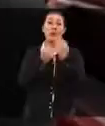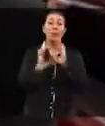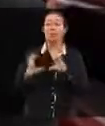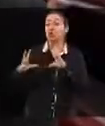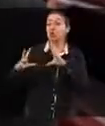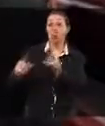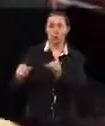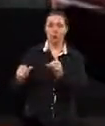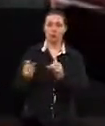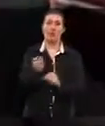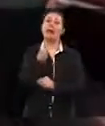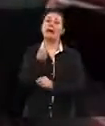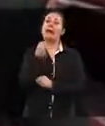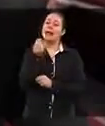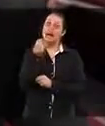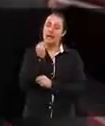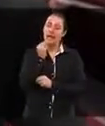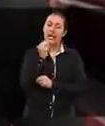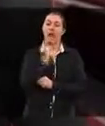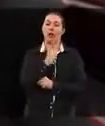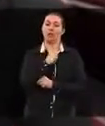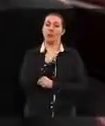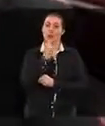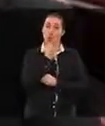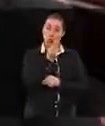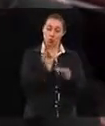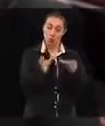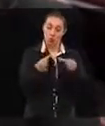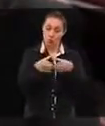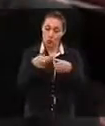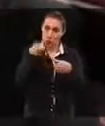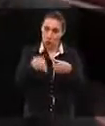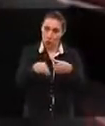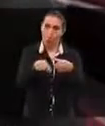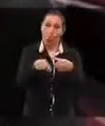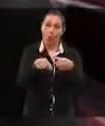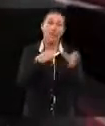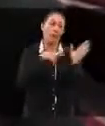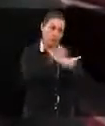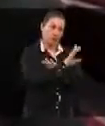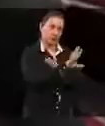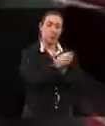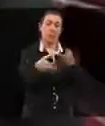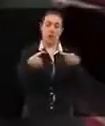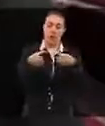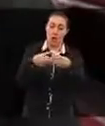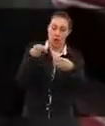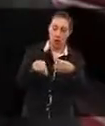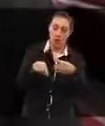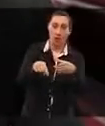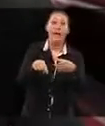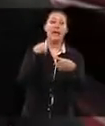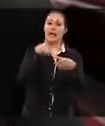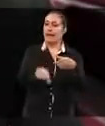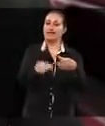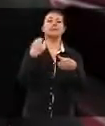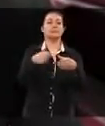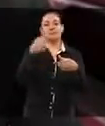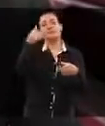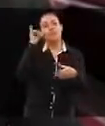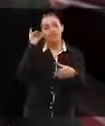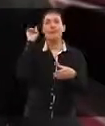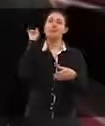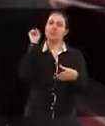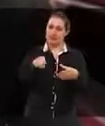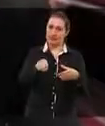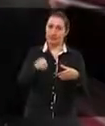comer tudo. Claro que tenha uma categoria, voltando à tua pergunta anterior, né? Sim. Voltando a essa sua pergunta, tem uma categoria de alimentos